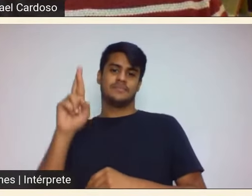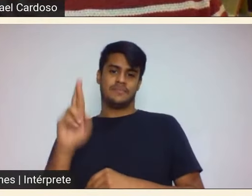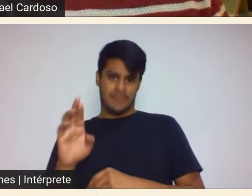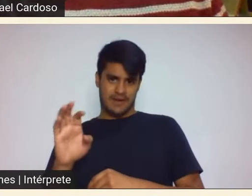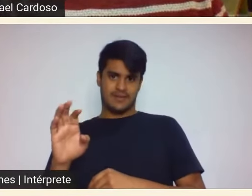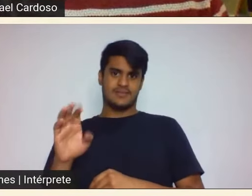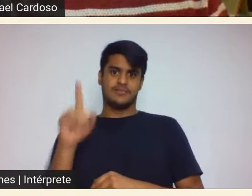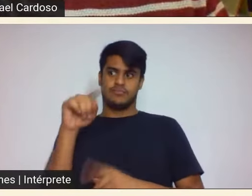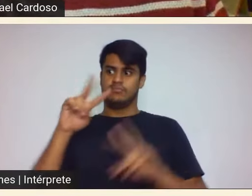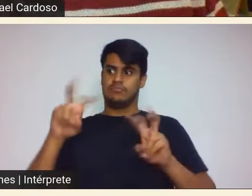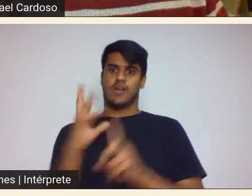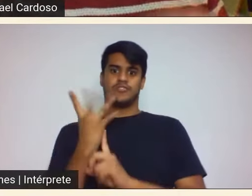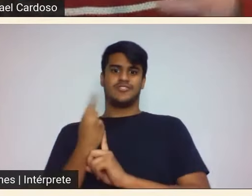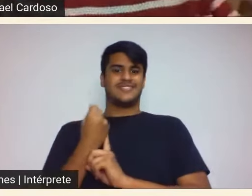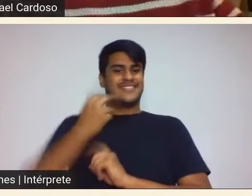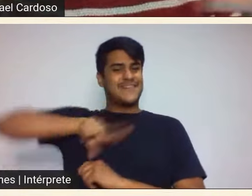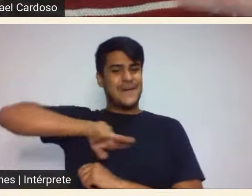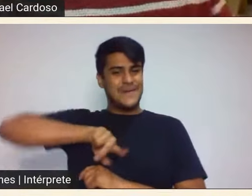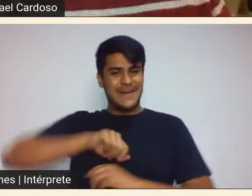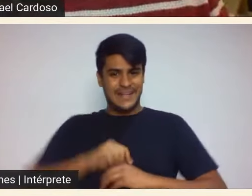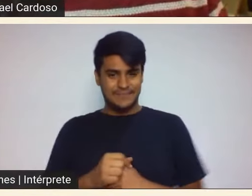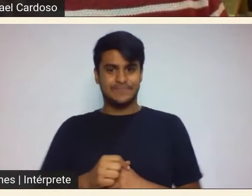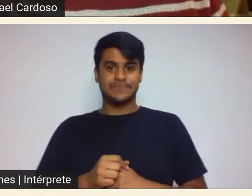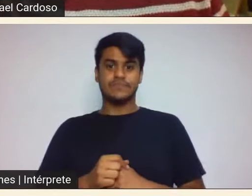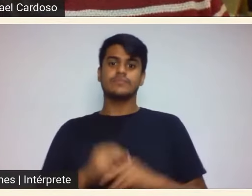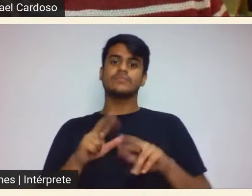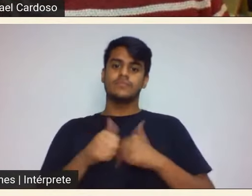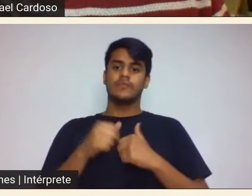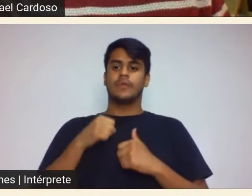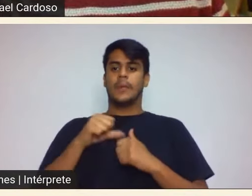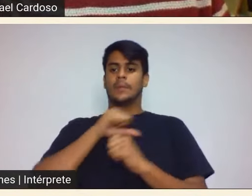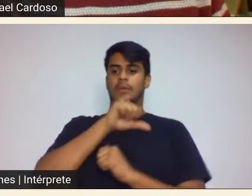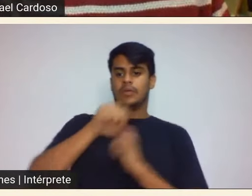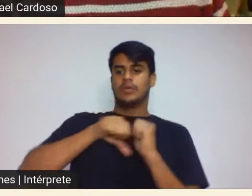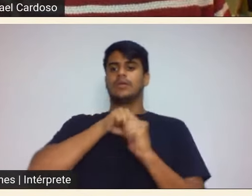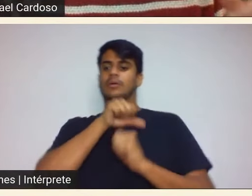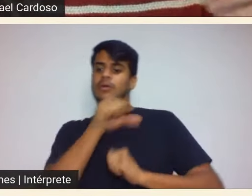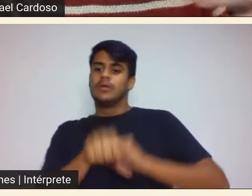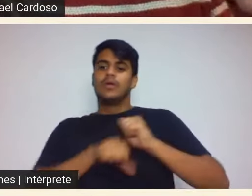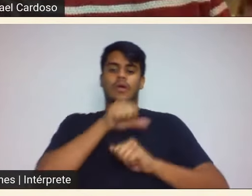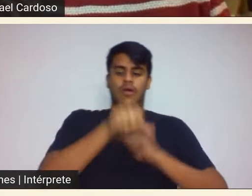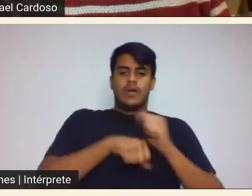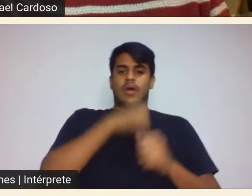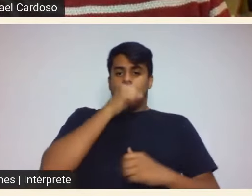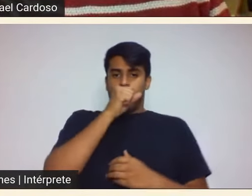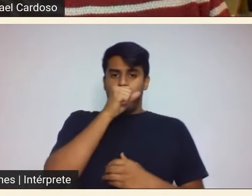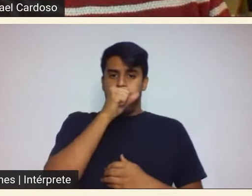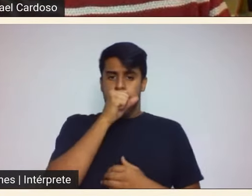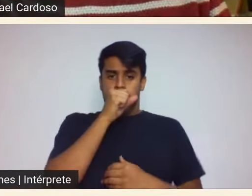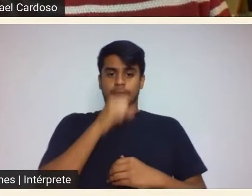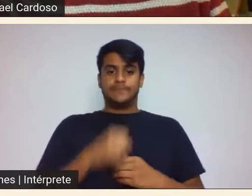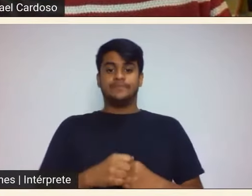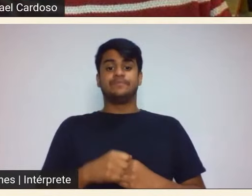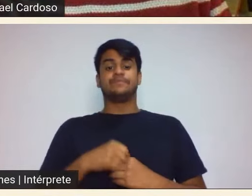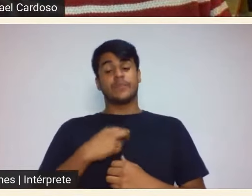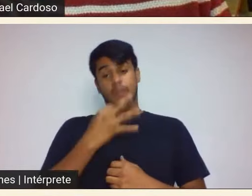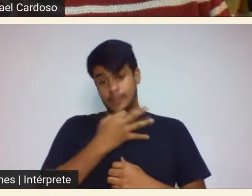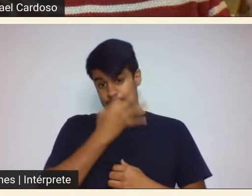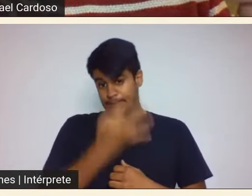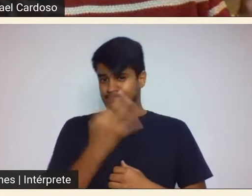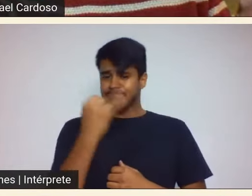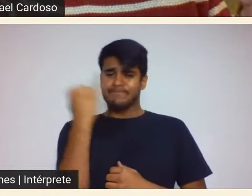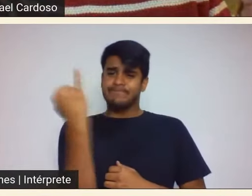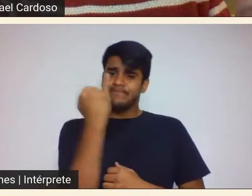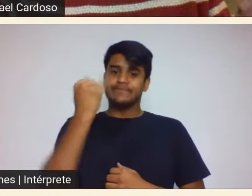de artistas de verdade. Ele foi mudando de característica. Eu acho importante pensar